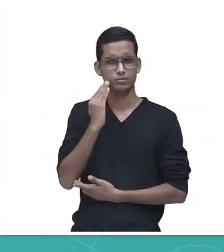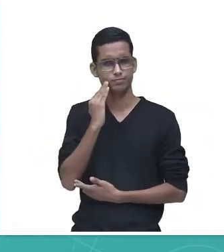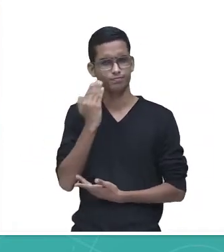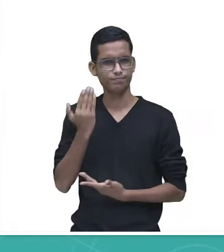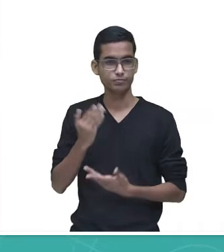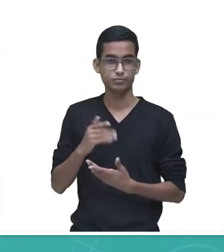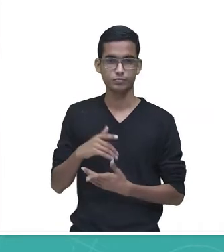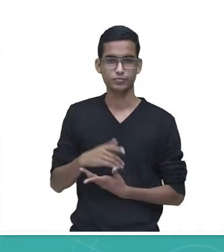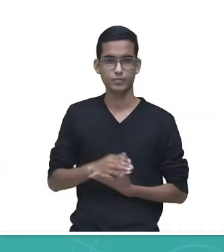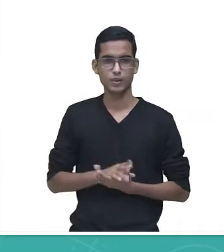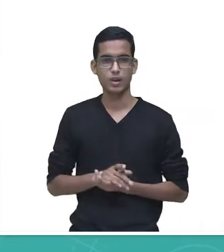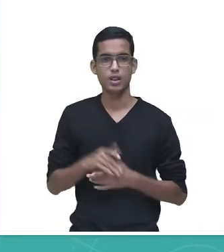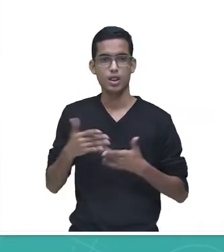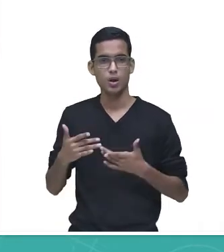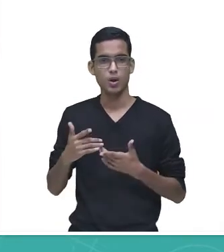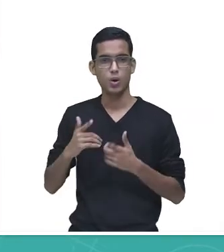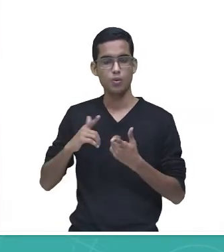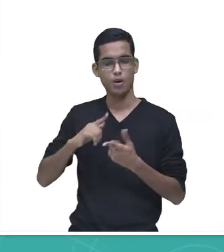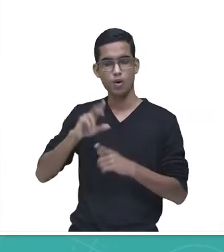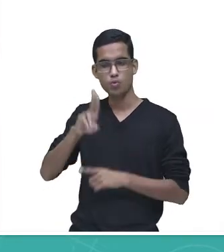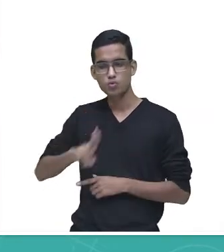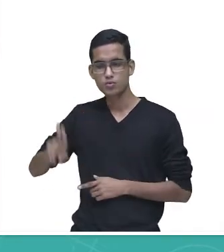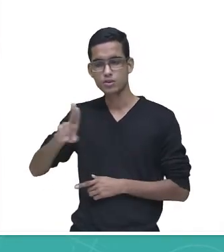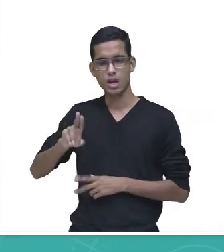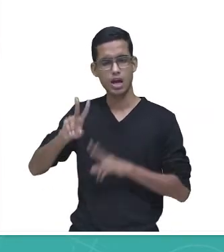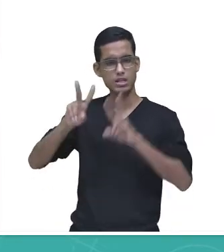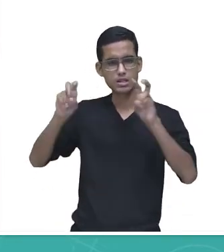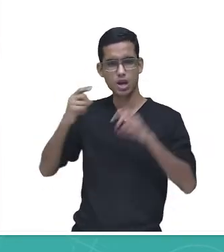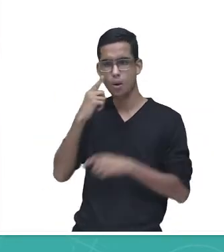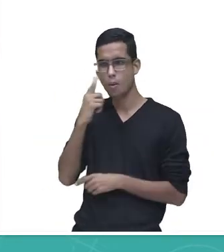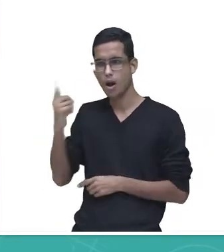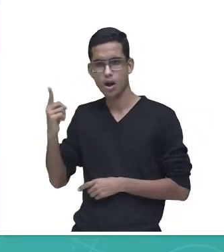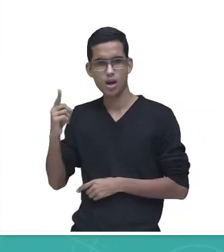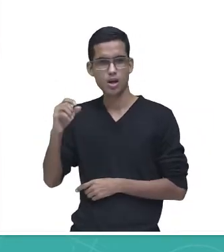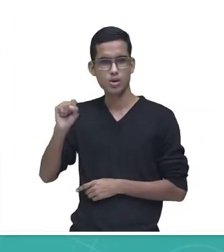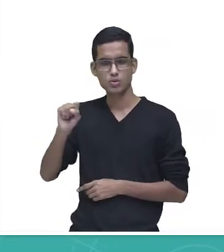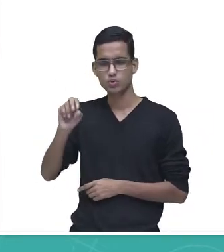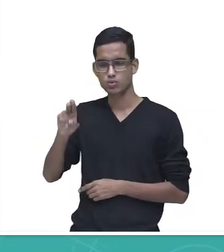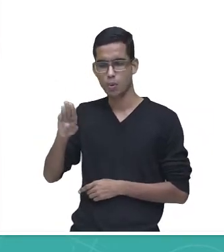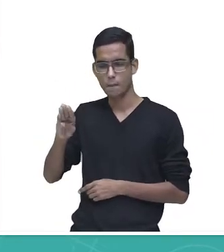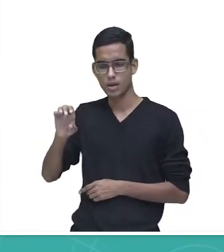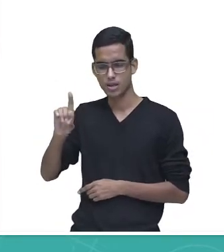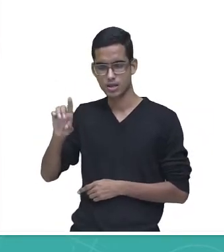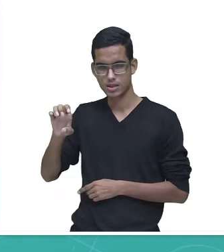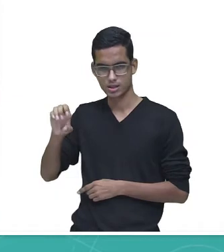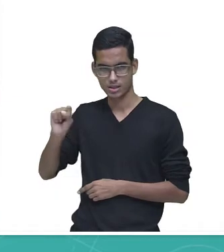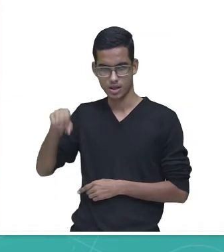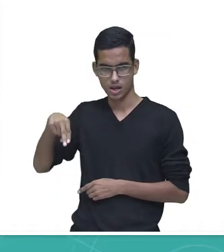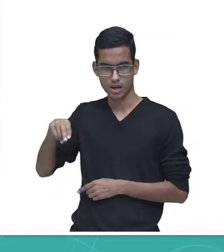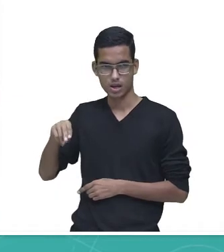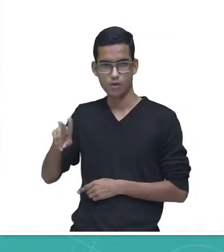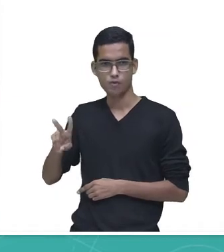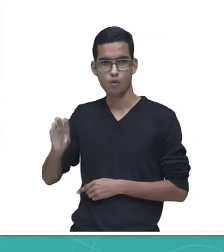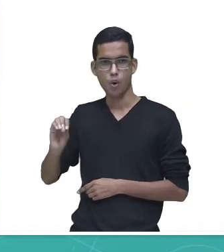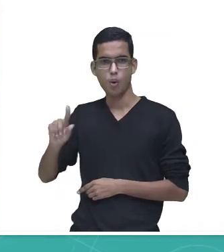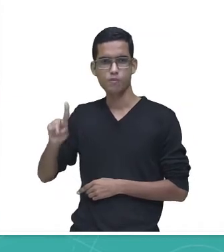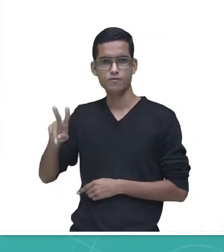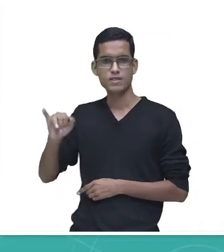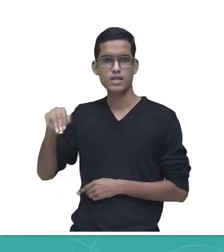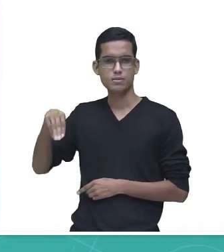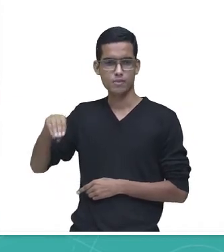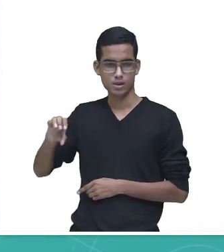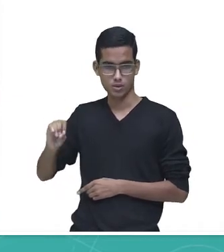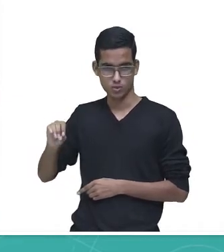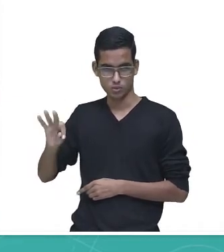subdesenvolvidas, essa expressão é inadequada, tá? Muitos países pobres continuam atrasados em relação a países